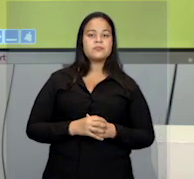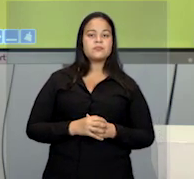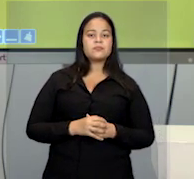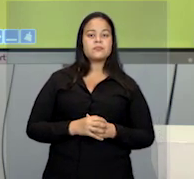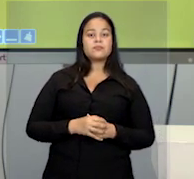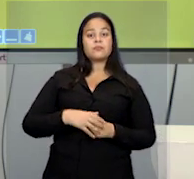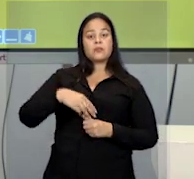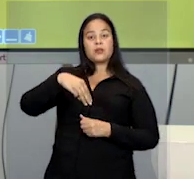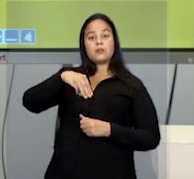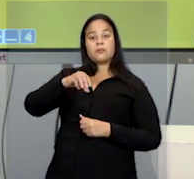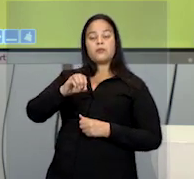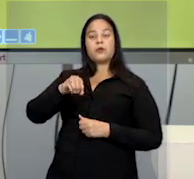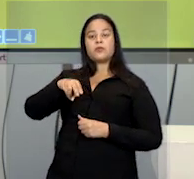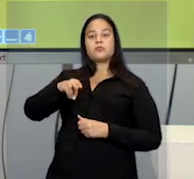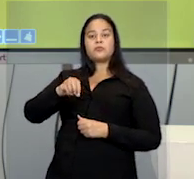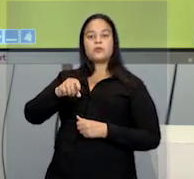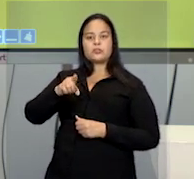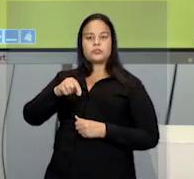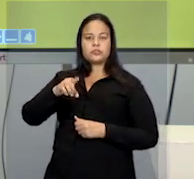monóxido de carbono.